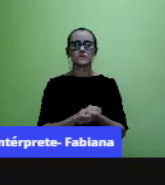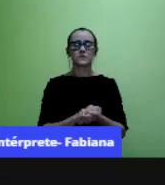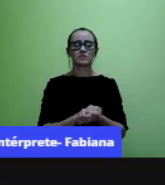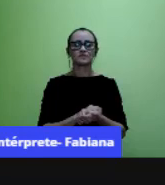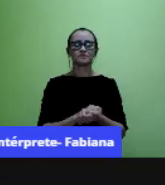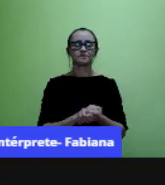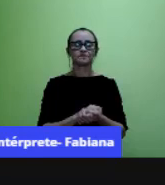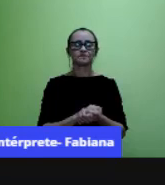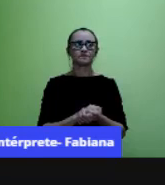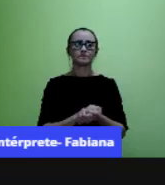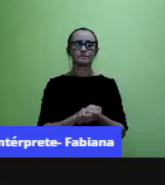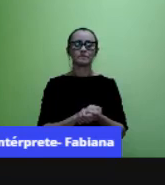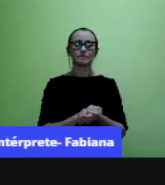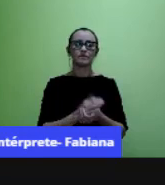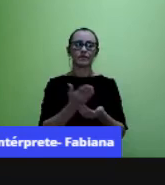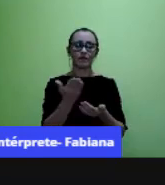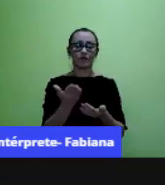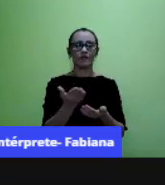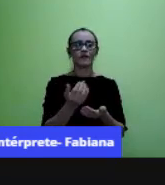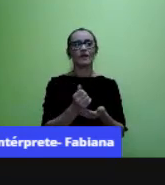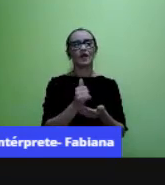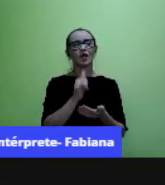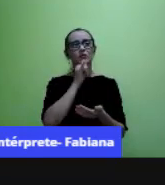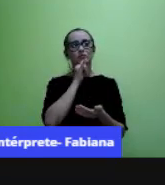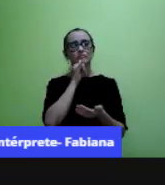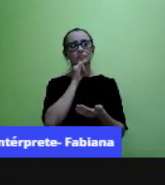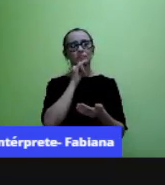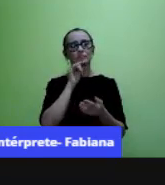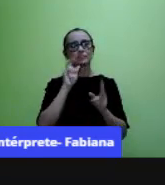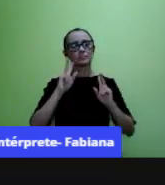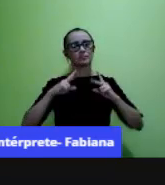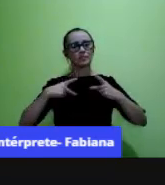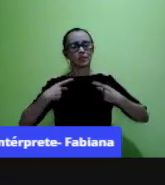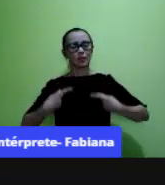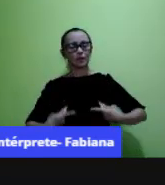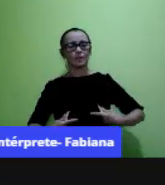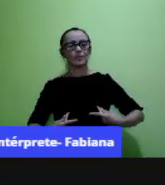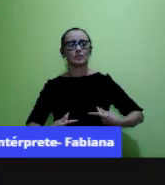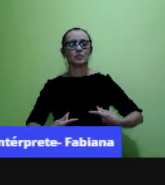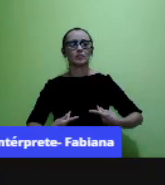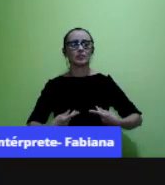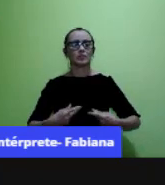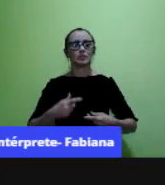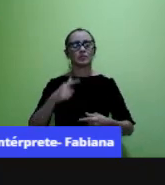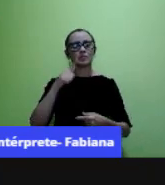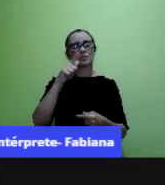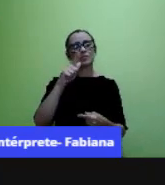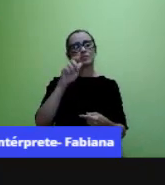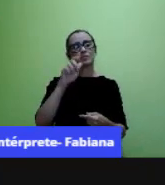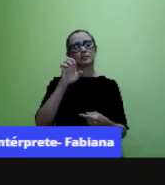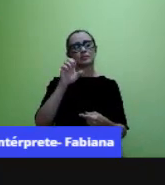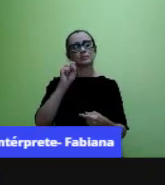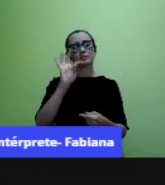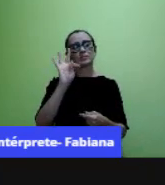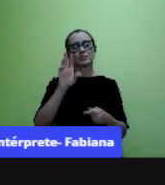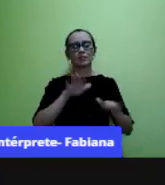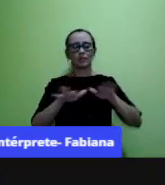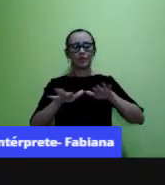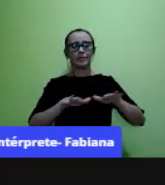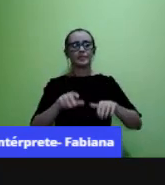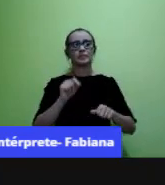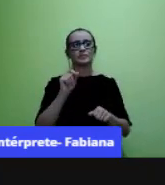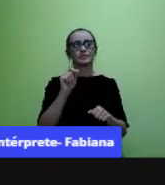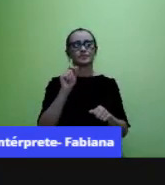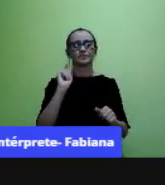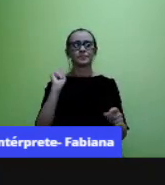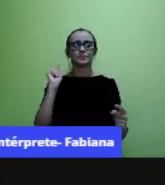Isso. Aqui eu trago um exemplo de corpo, gesto e movimento, tá? O objetivo é o deslocamento. O objeto de conhecimento